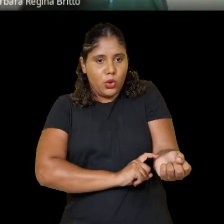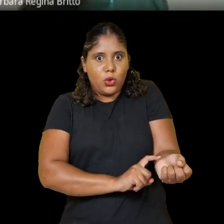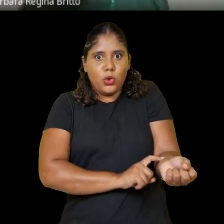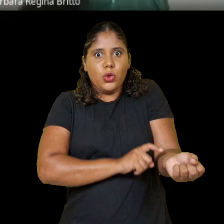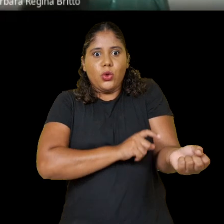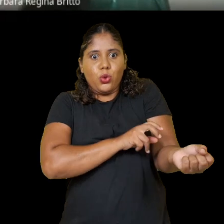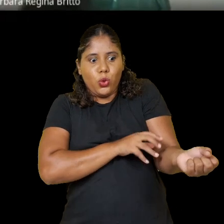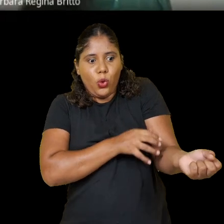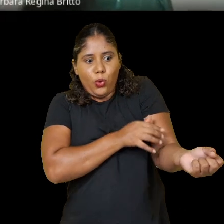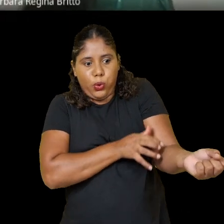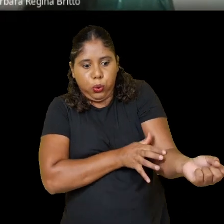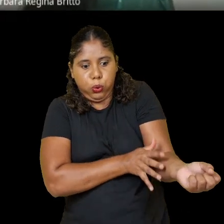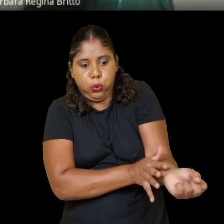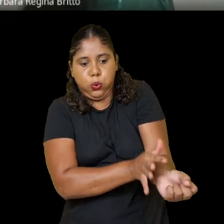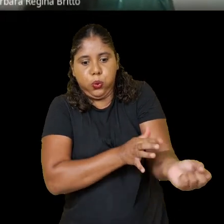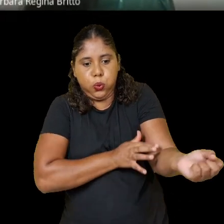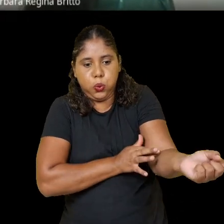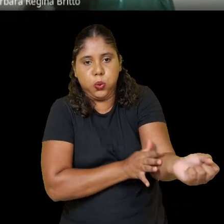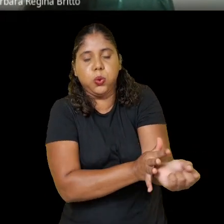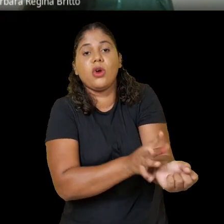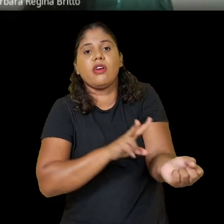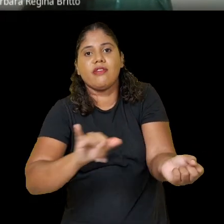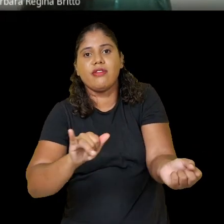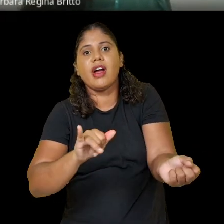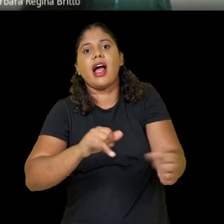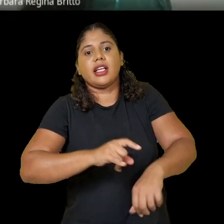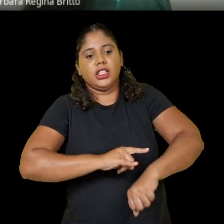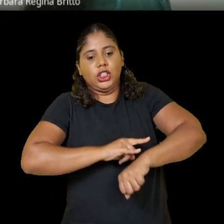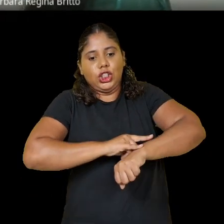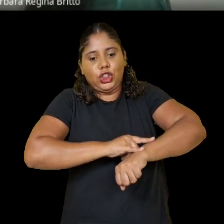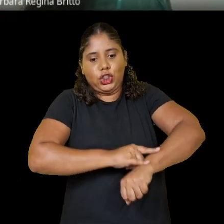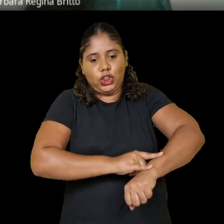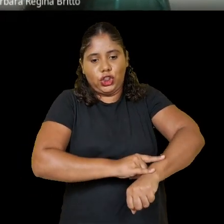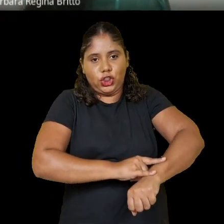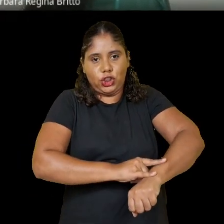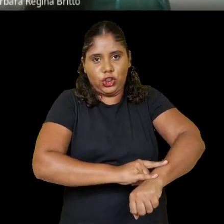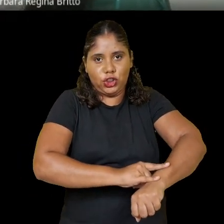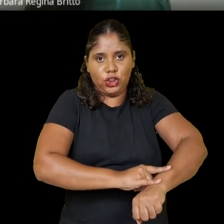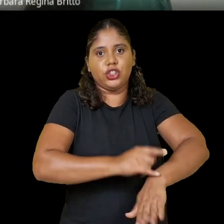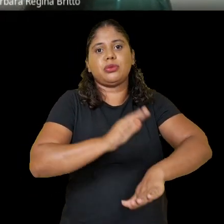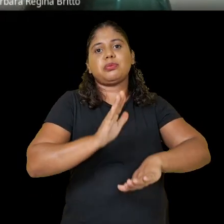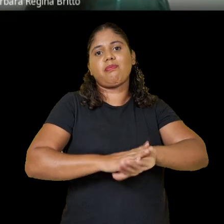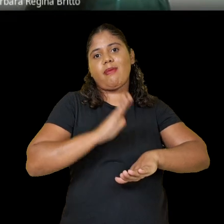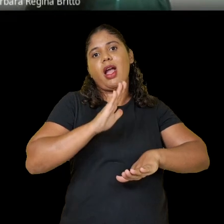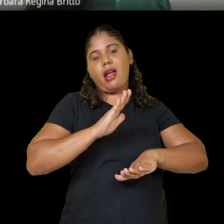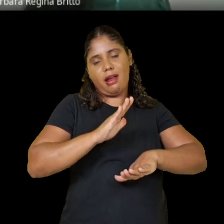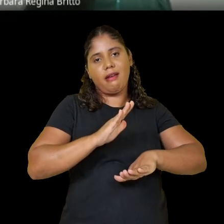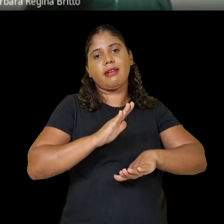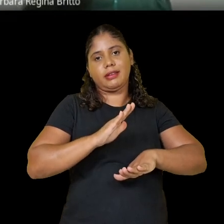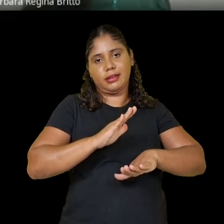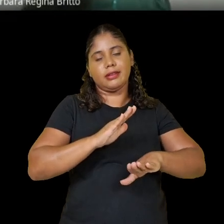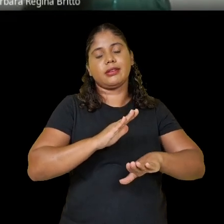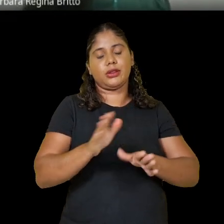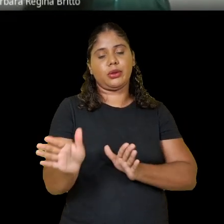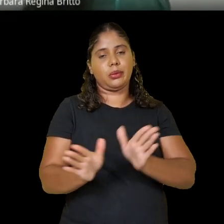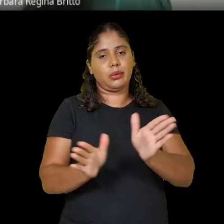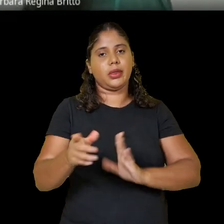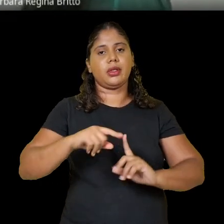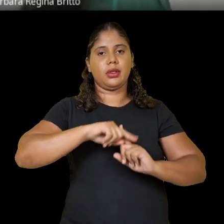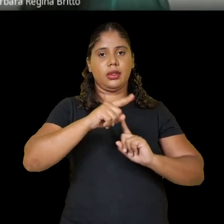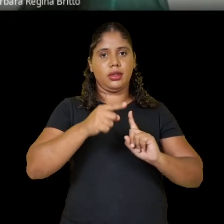filtração glomerular vai resultar no aumento da produção de urina. Então, ela vai ter mais produção de